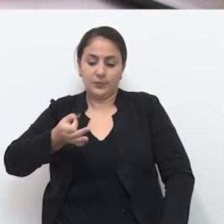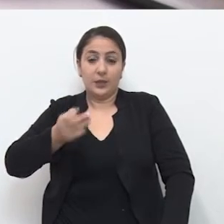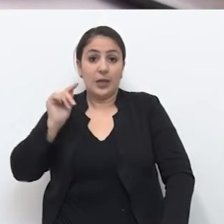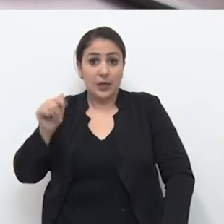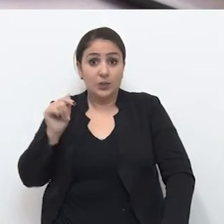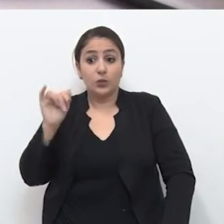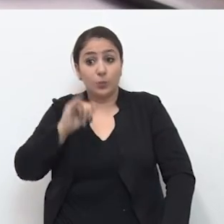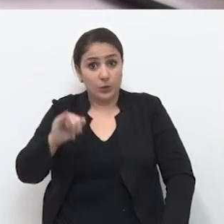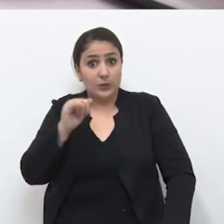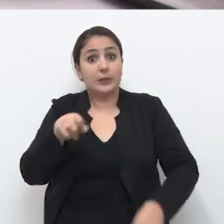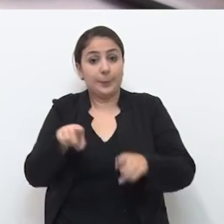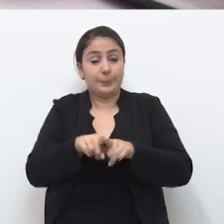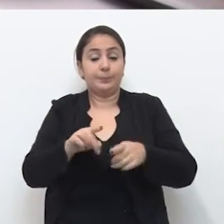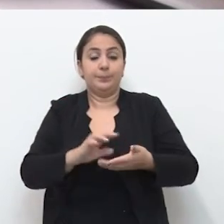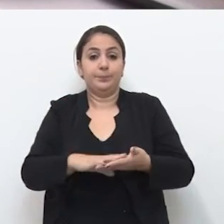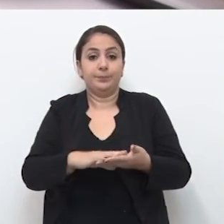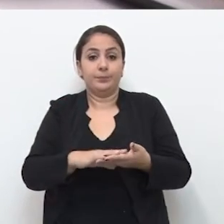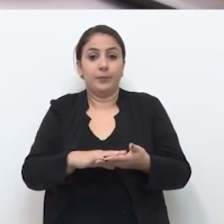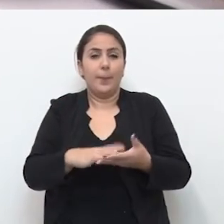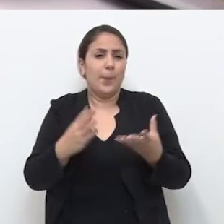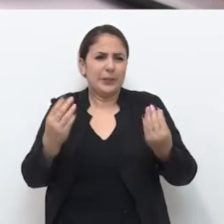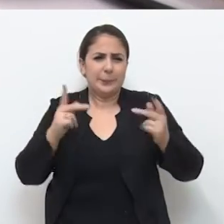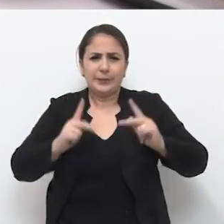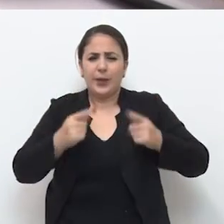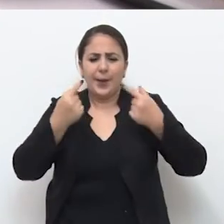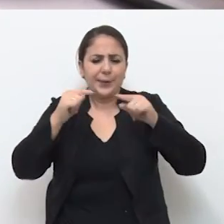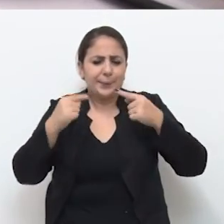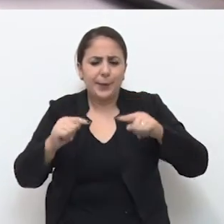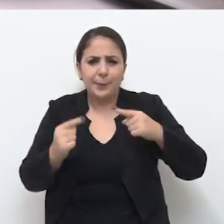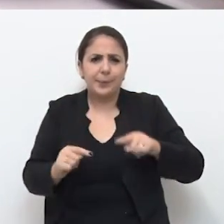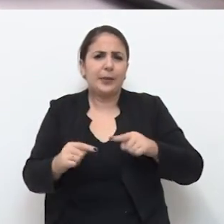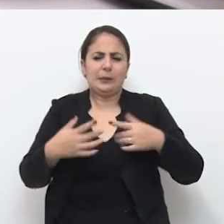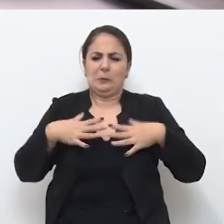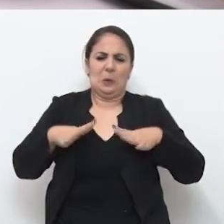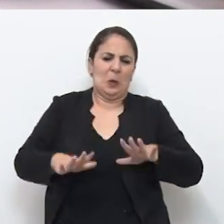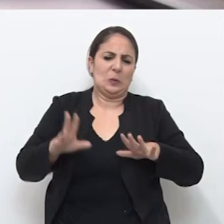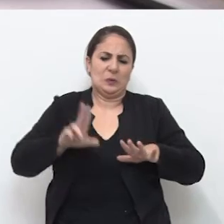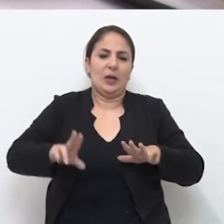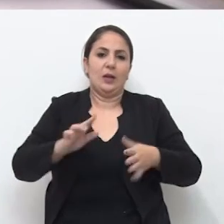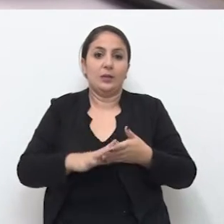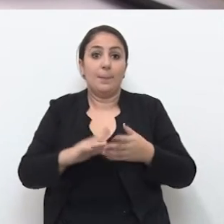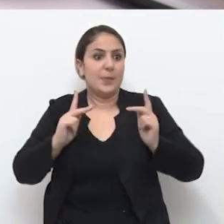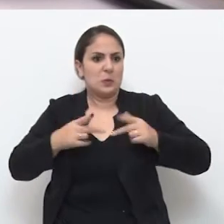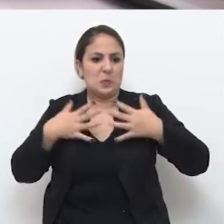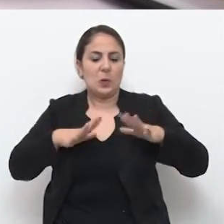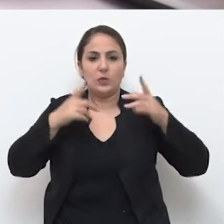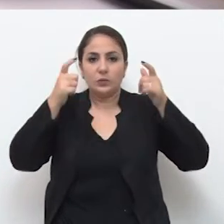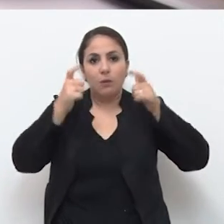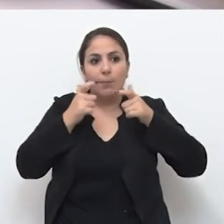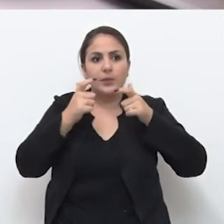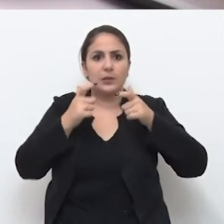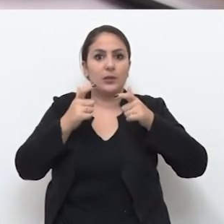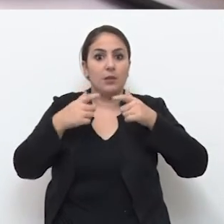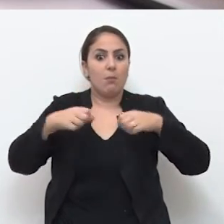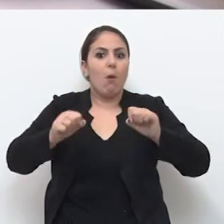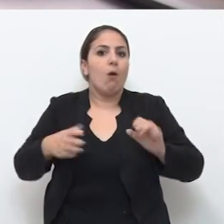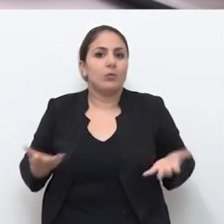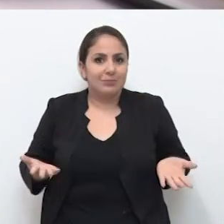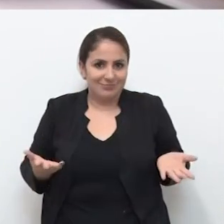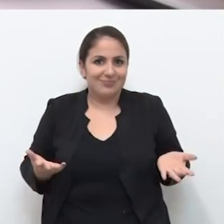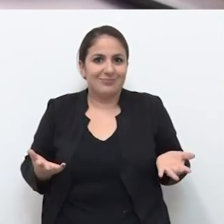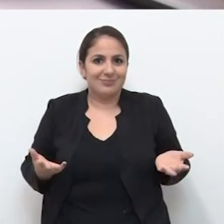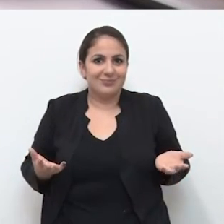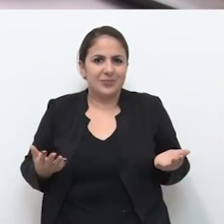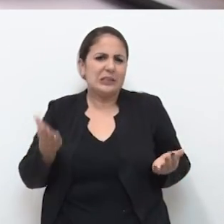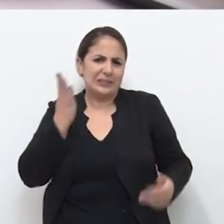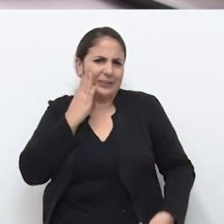né? Que isso é muito importante, né? Muito importante. Tem muita gente que vai reclamar, que não gosta de usar, tem gente que não gosta de usar capacete nem para uma moto,